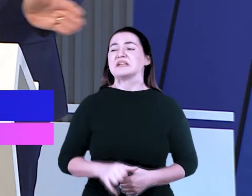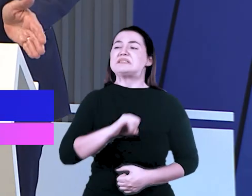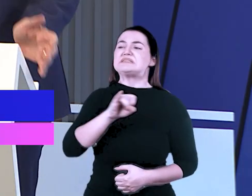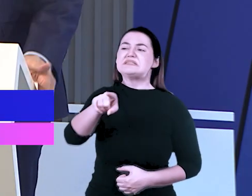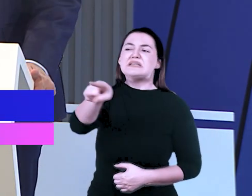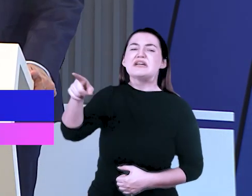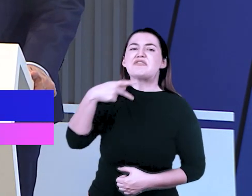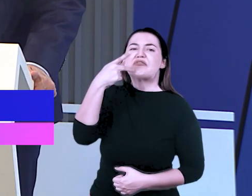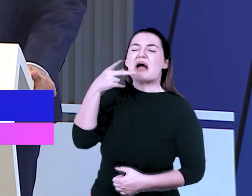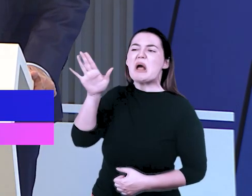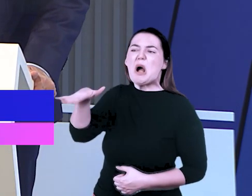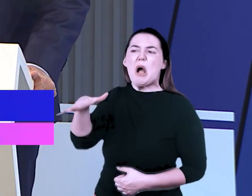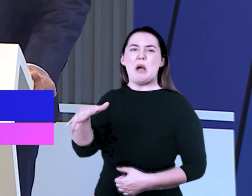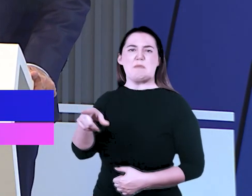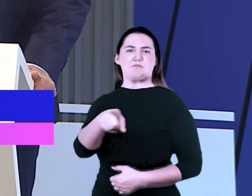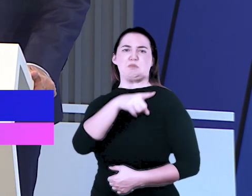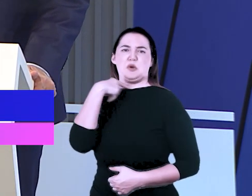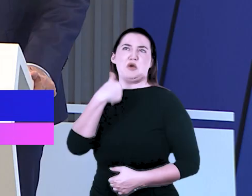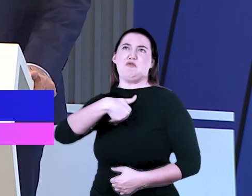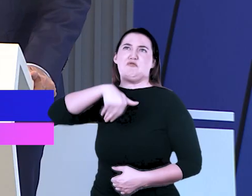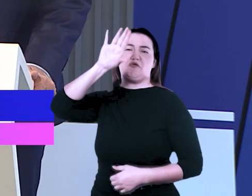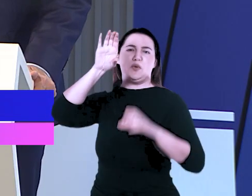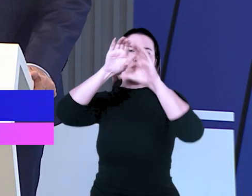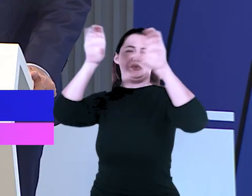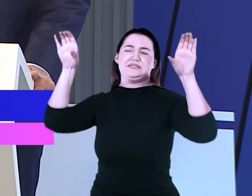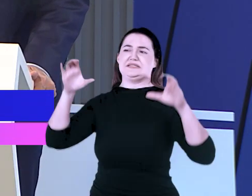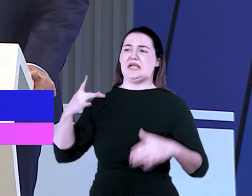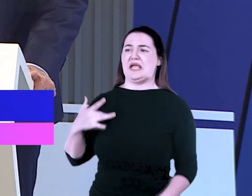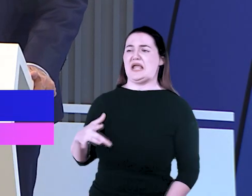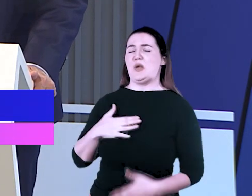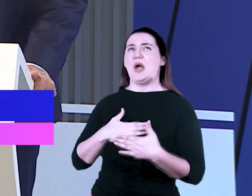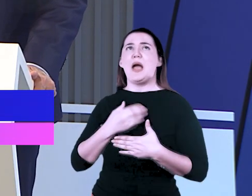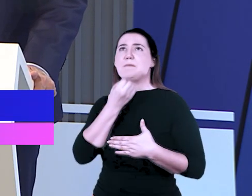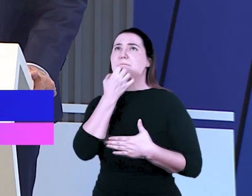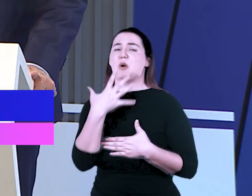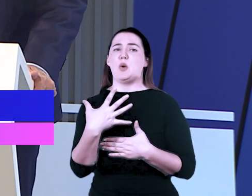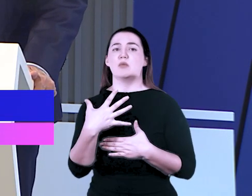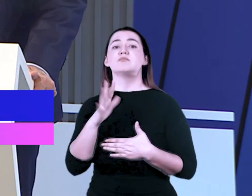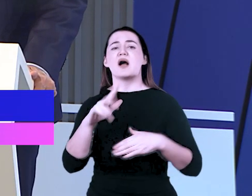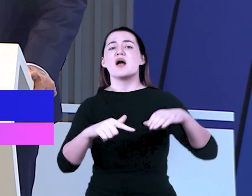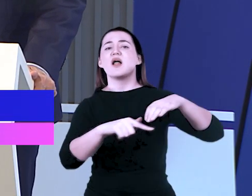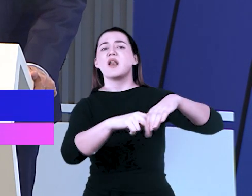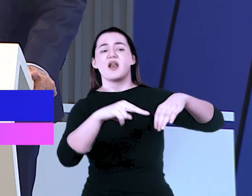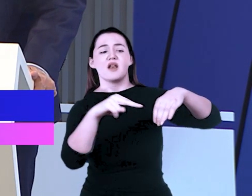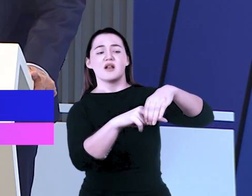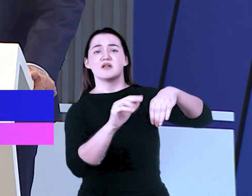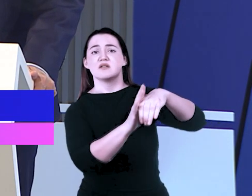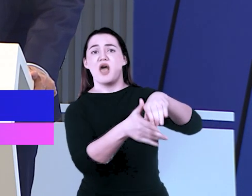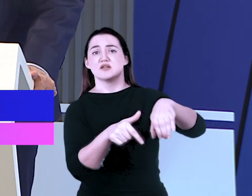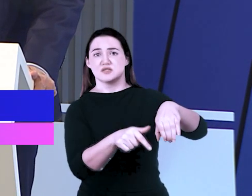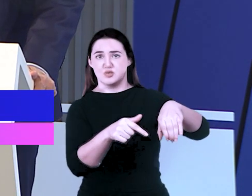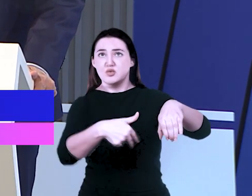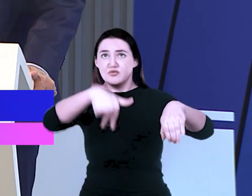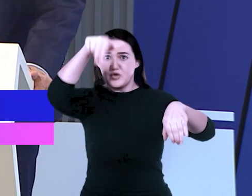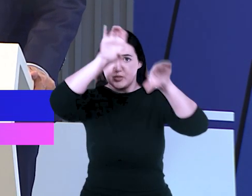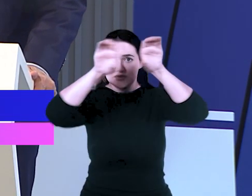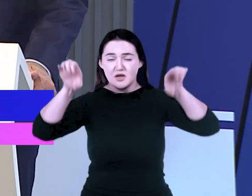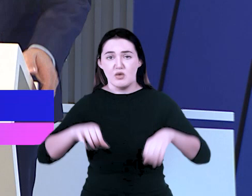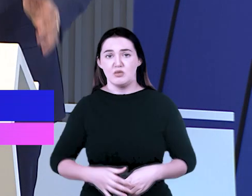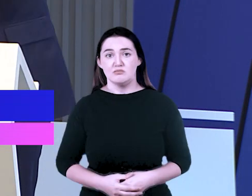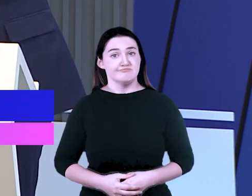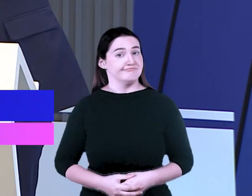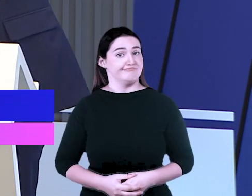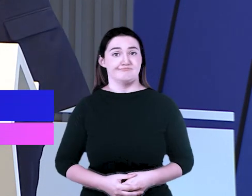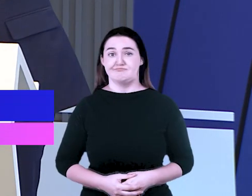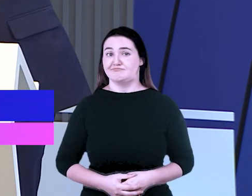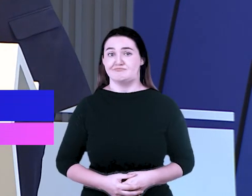Trazê-lo de volta para cá, se ele já estava no paraíso? Porque Lázaro não estava no paraíso, ele estava na sepultura. E quando Jesus